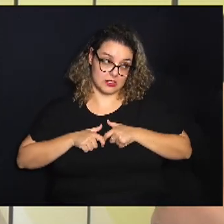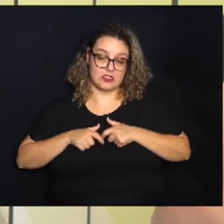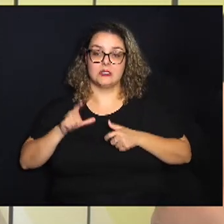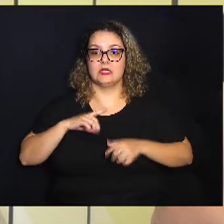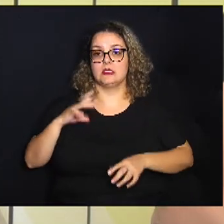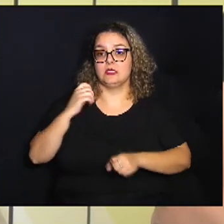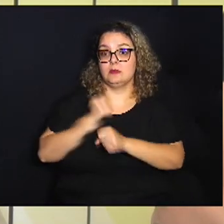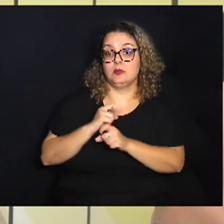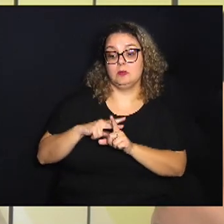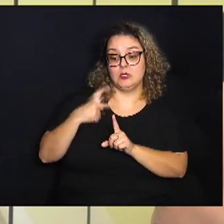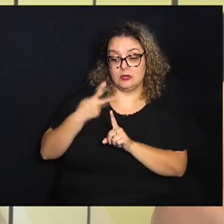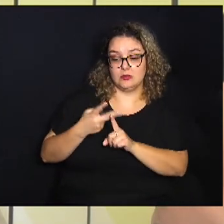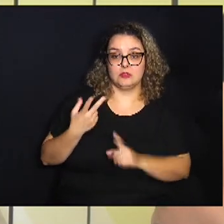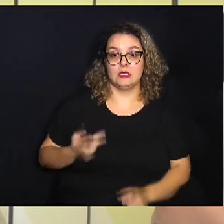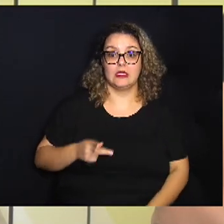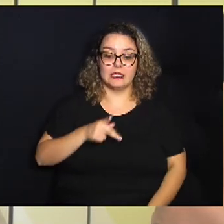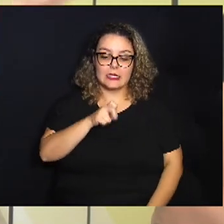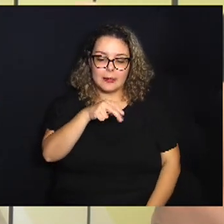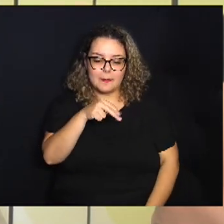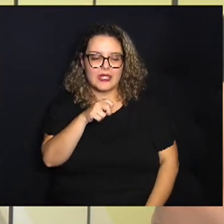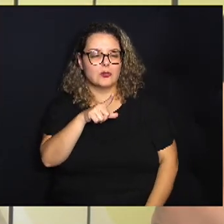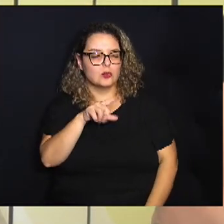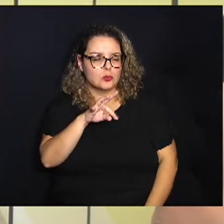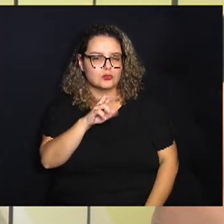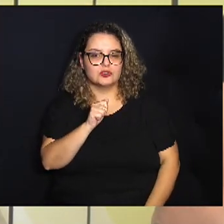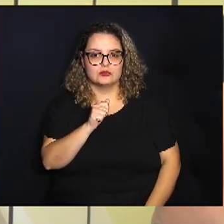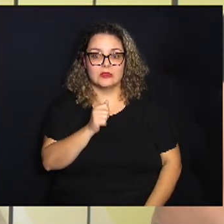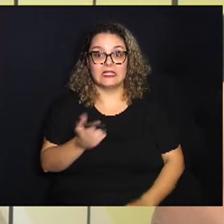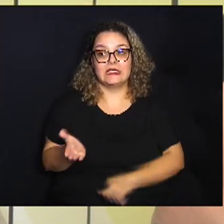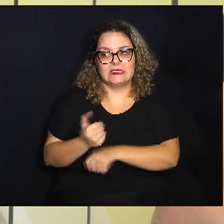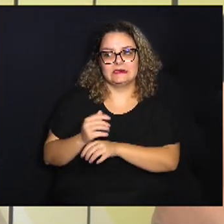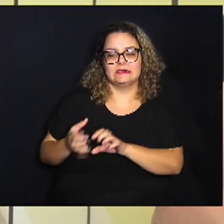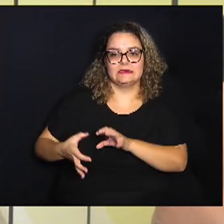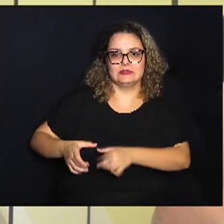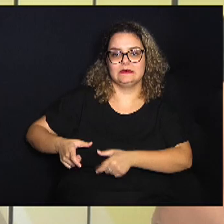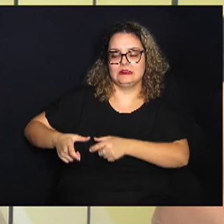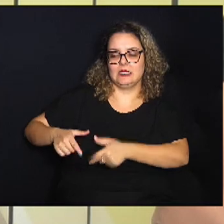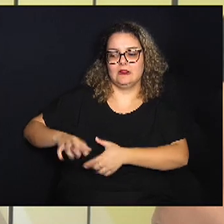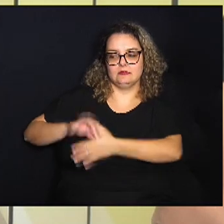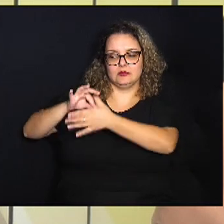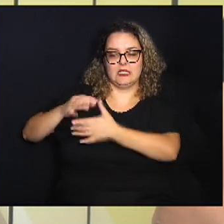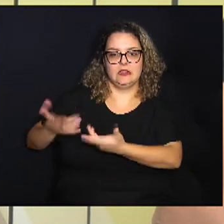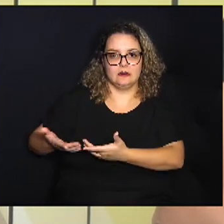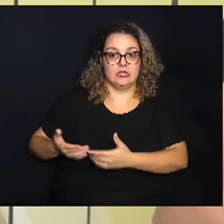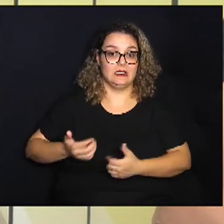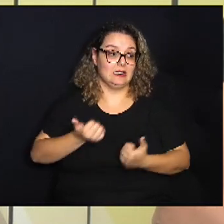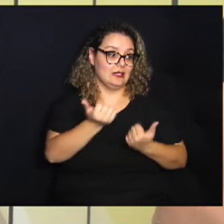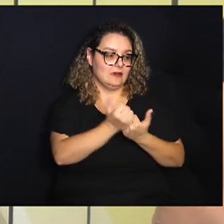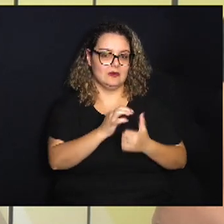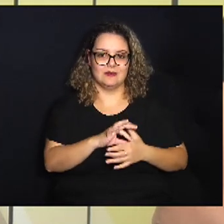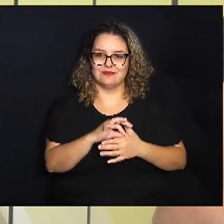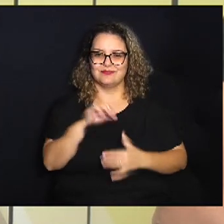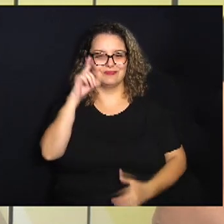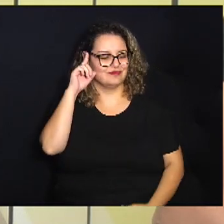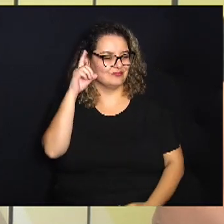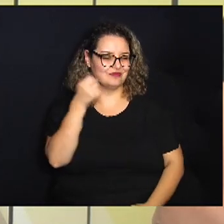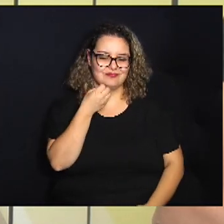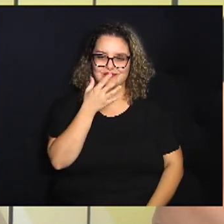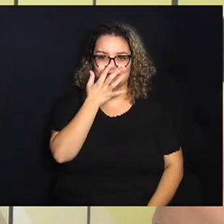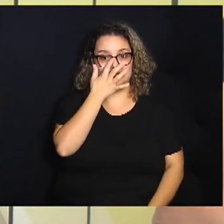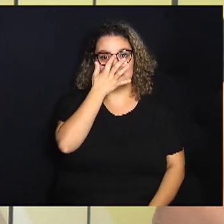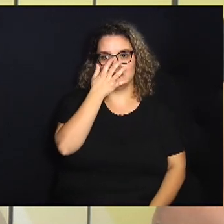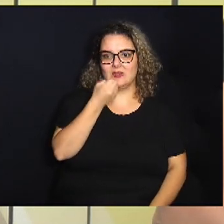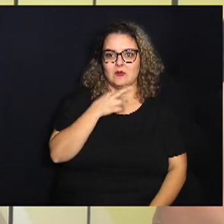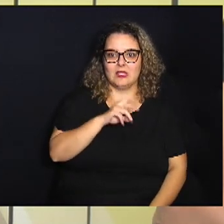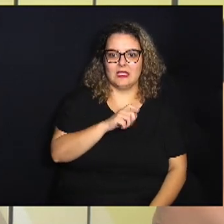pontuação dobrada. E na penúltima prova, antes da medal race, ele estava na vice-liderança. Ele não estava num dia bom, ele não estava muito bem na regata,